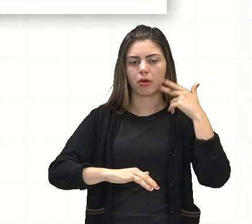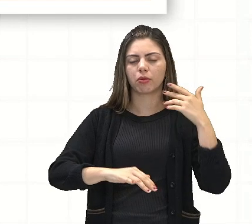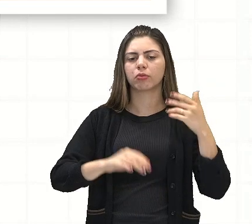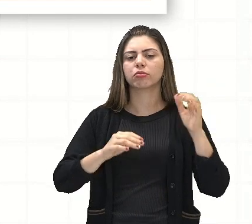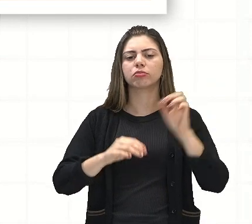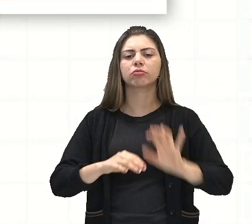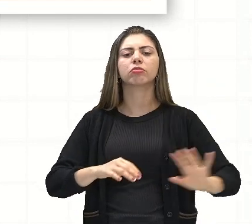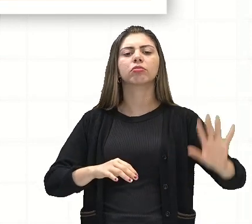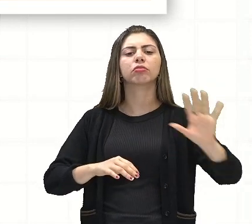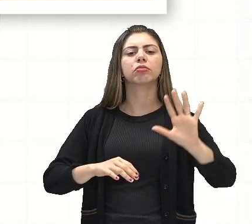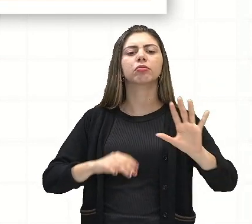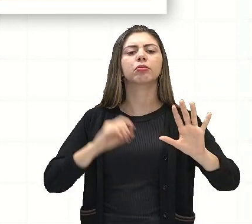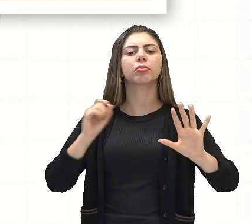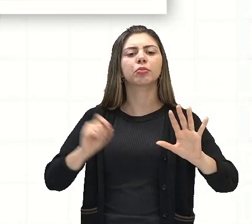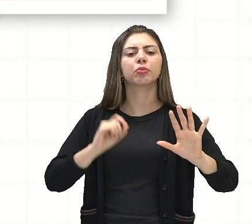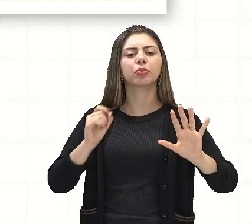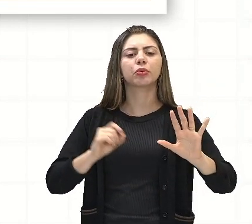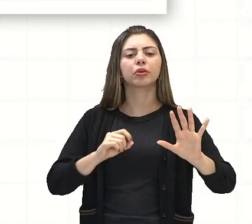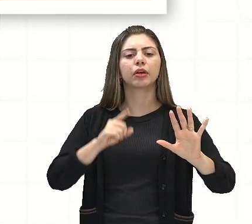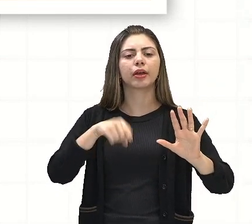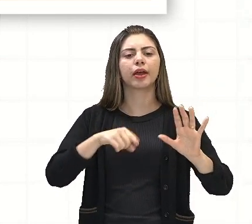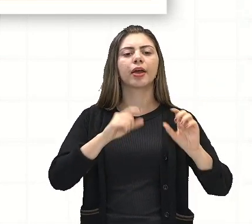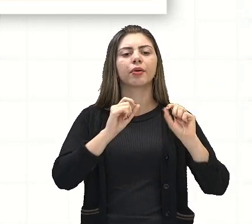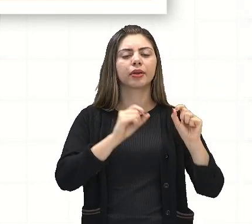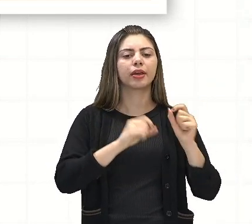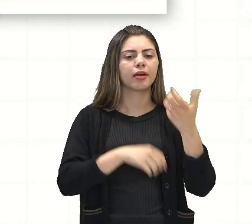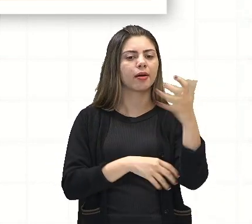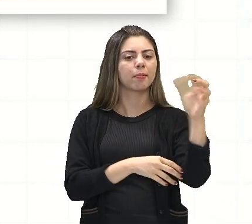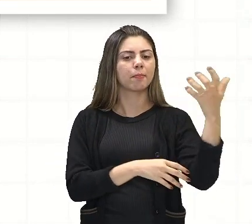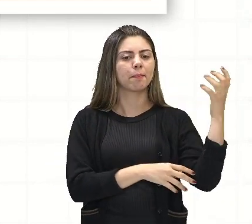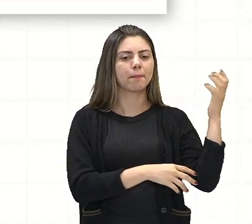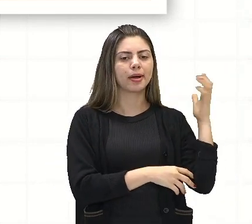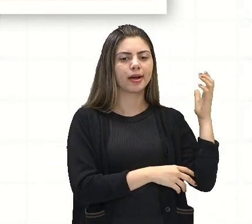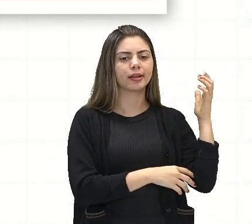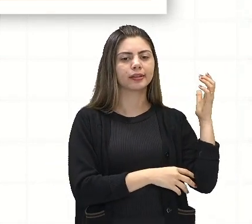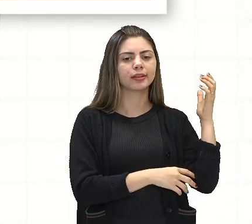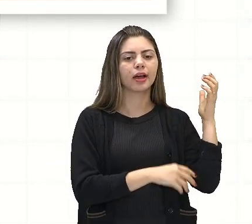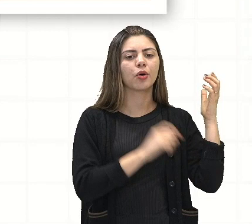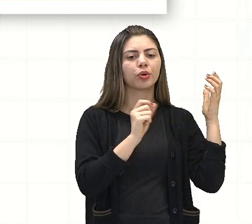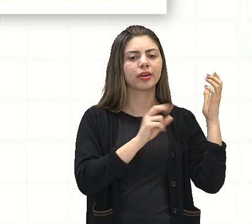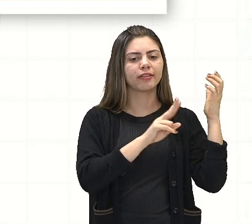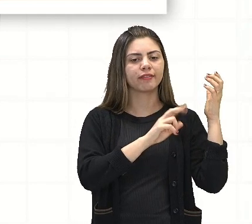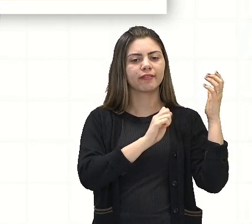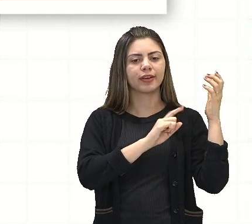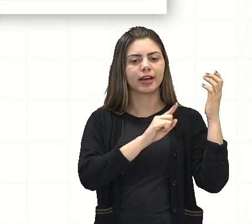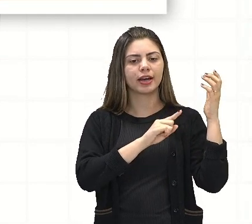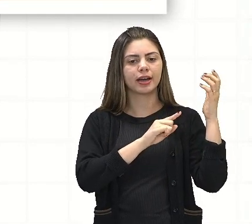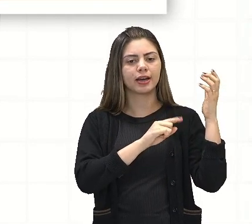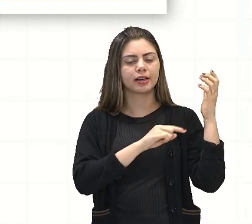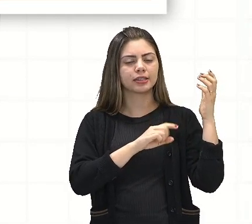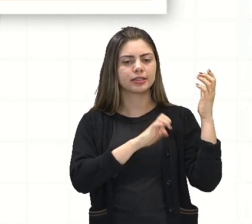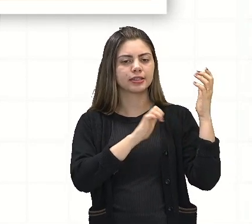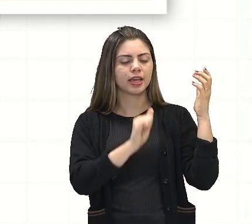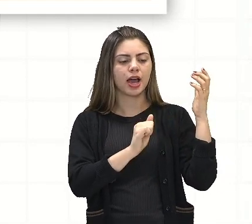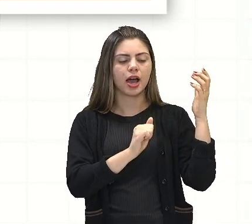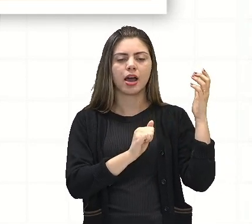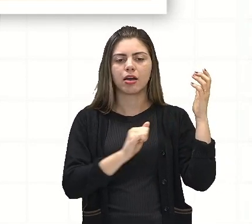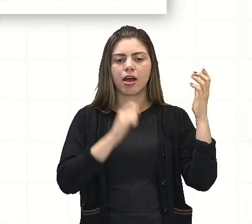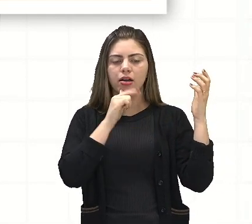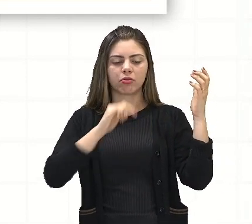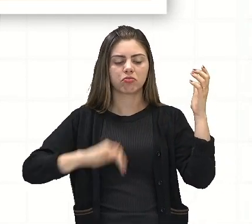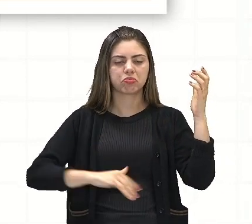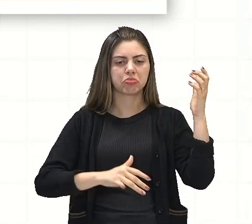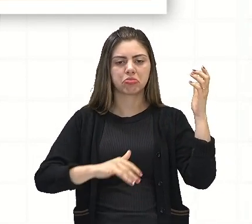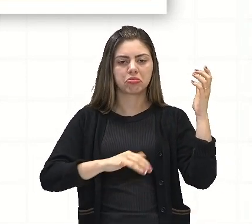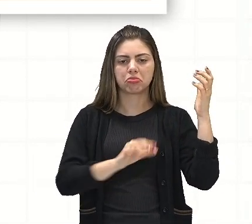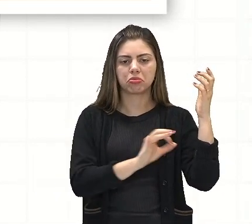a mata de várzea aqui ela está seca, certo? E a terra firme também continua seca. Já na segunda imagem,